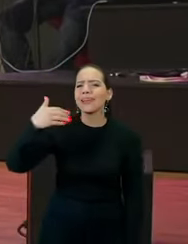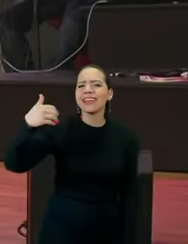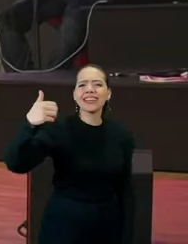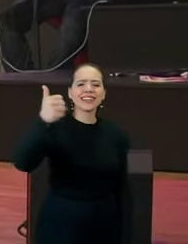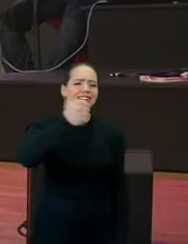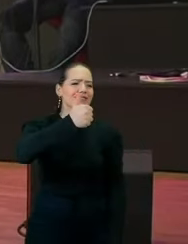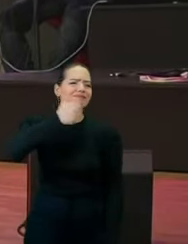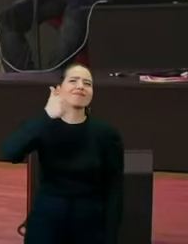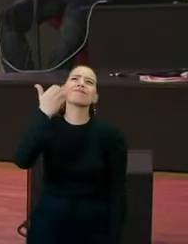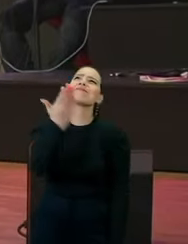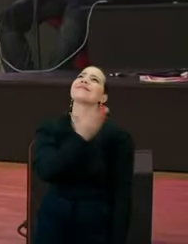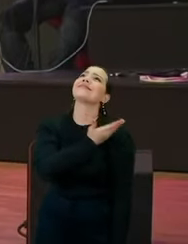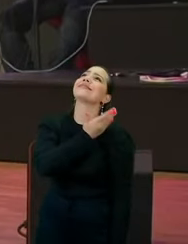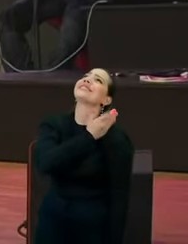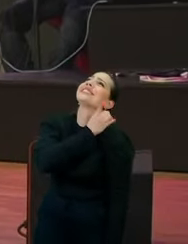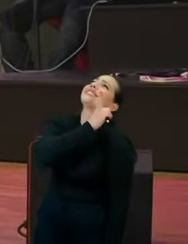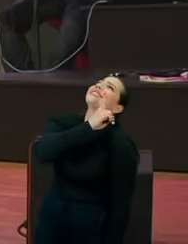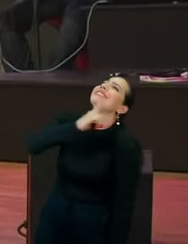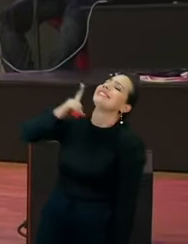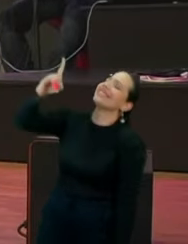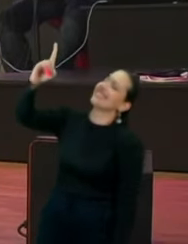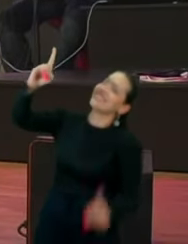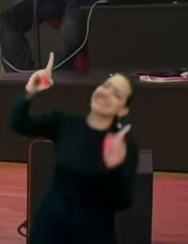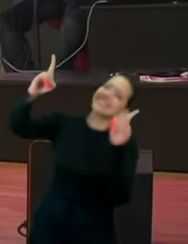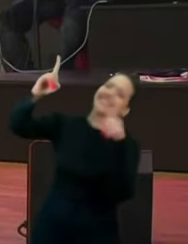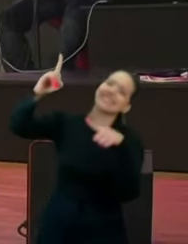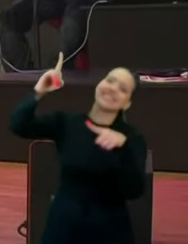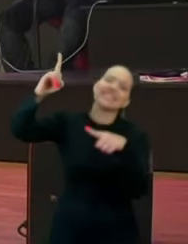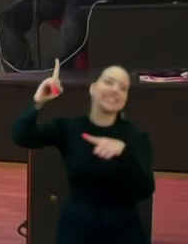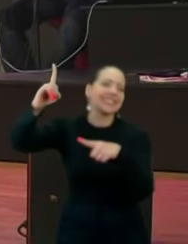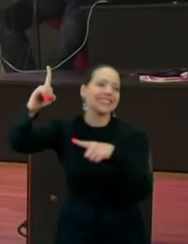Deus. Vai, Júlio.